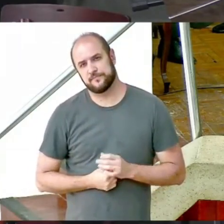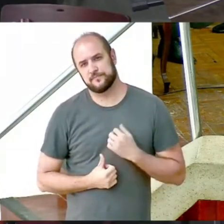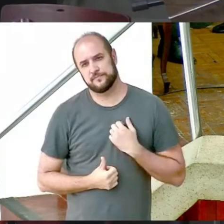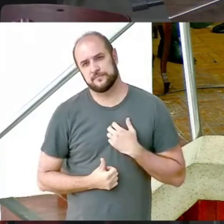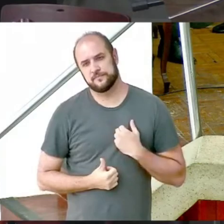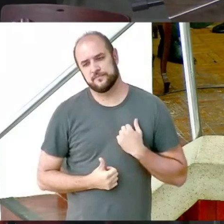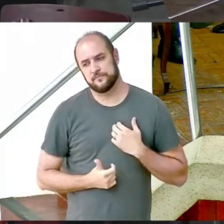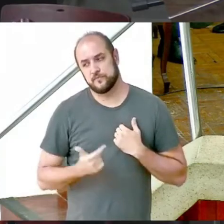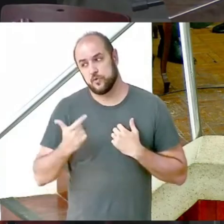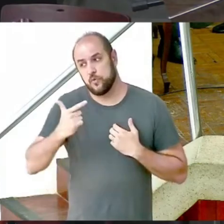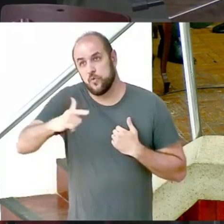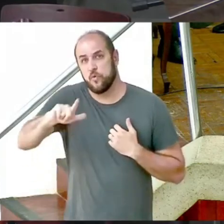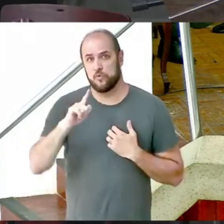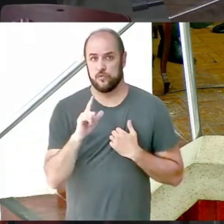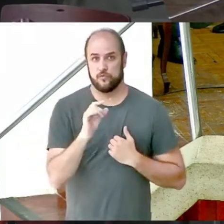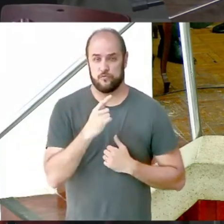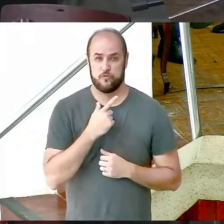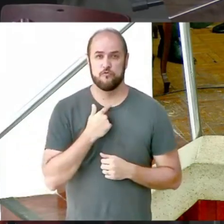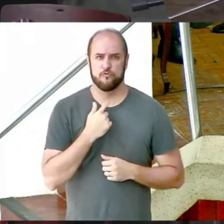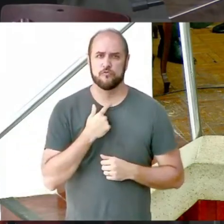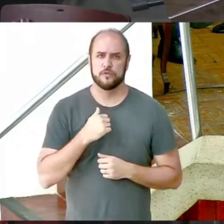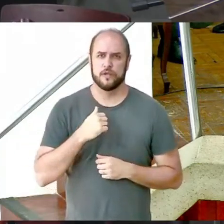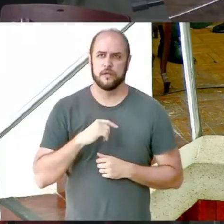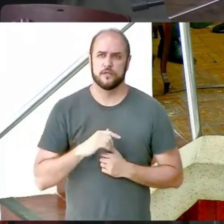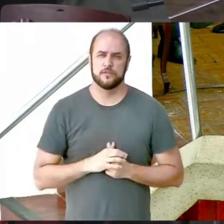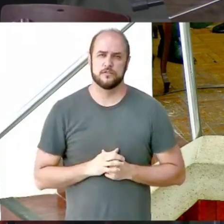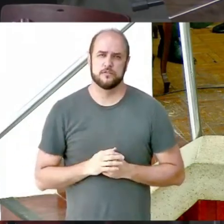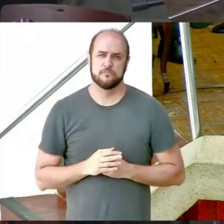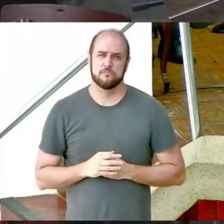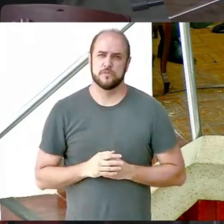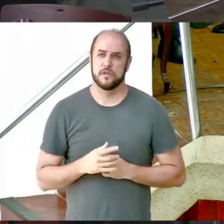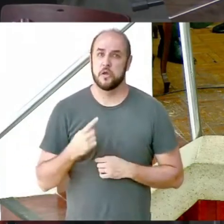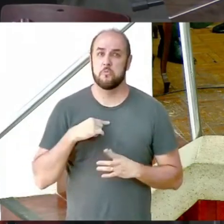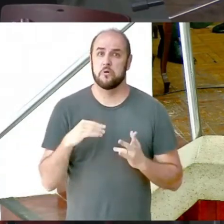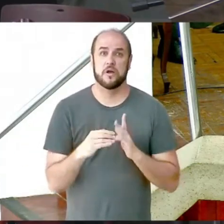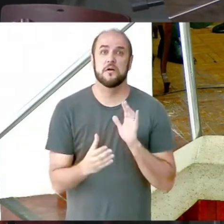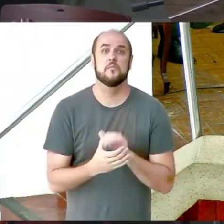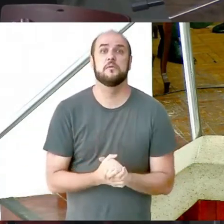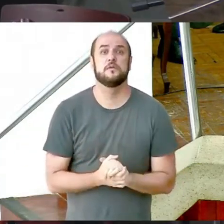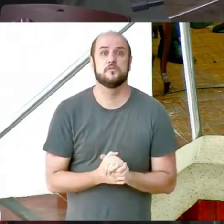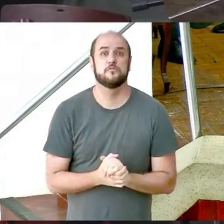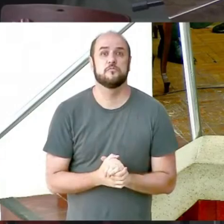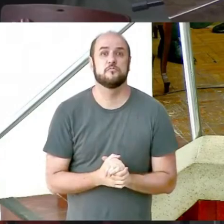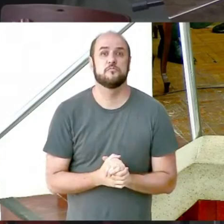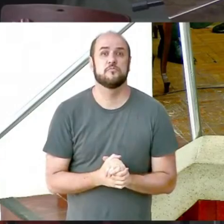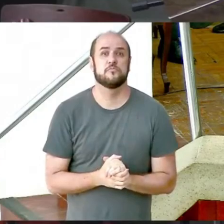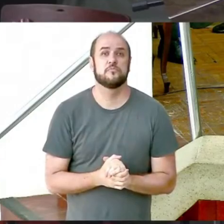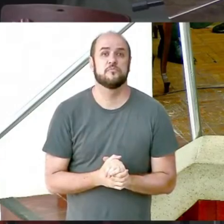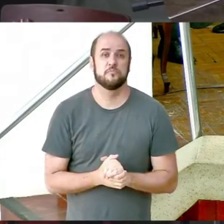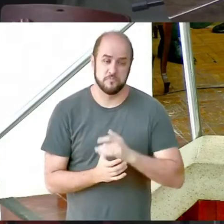ponto da vontade decretiva é: com quem eu vou me casar?